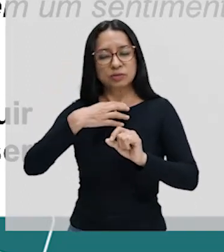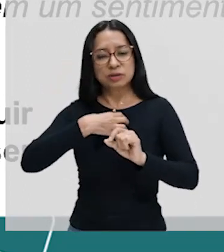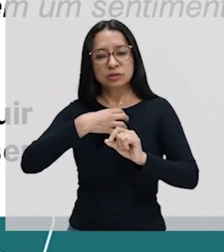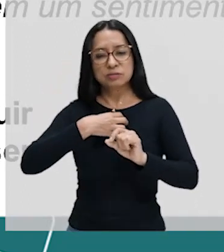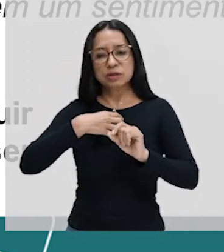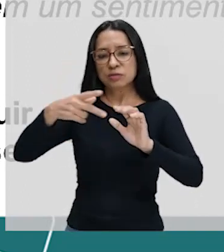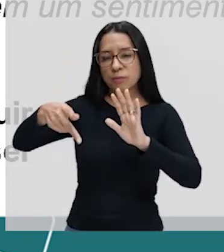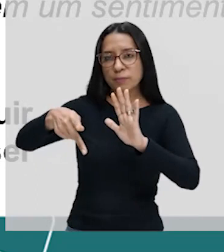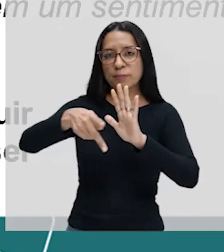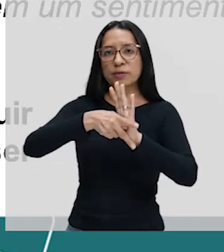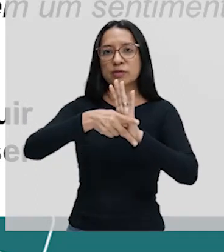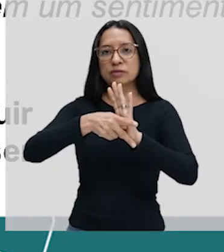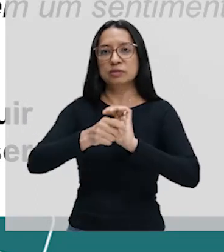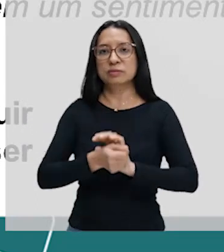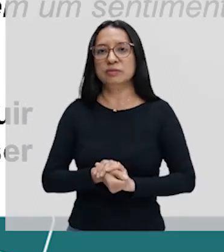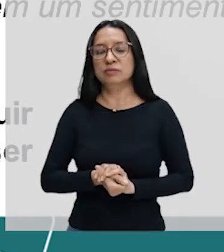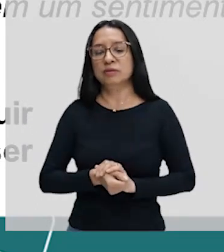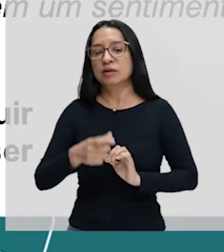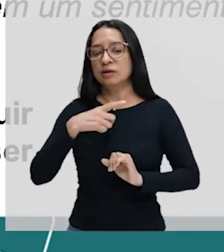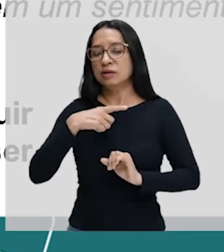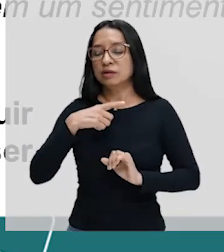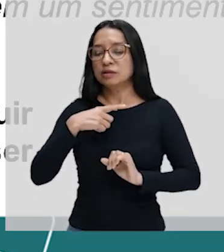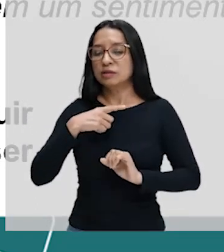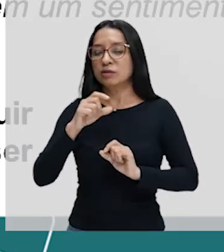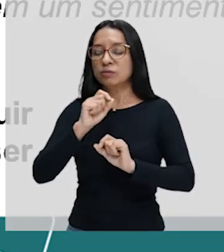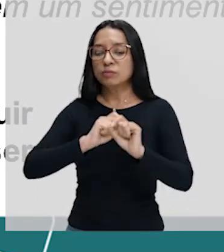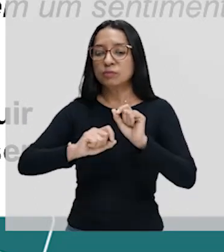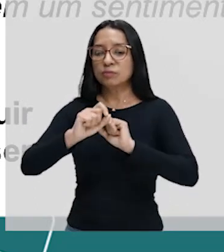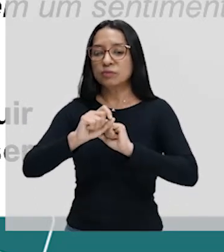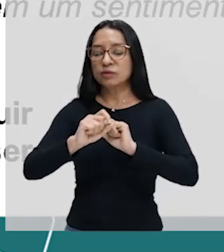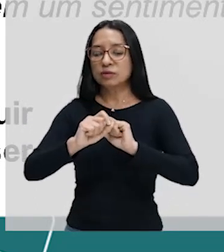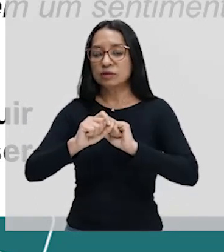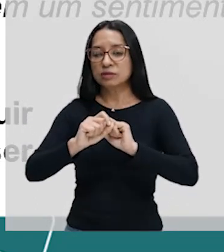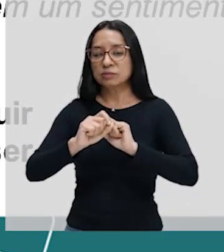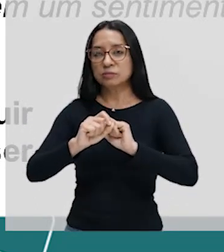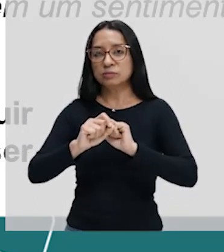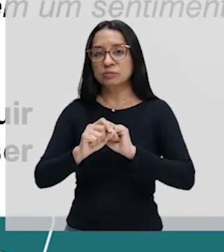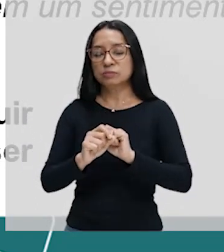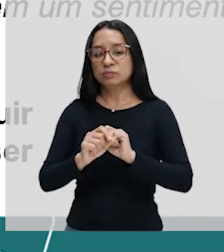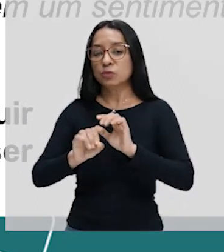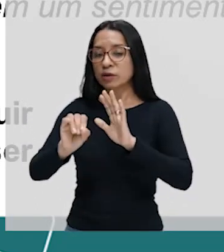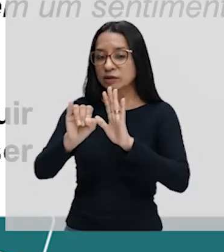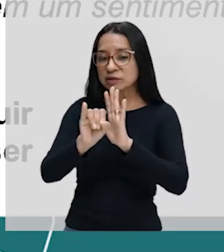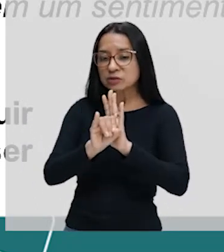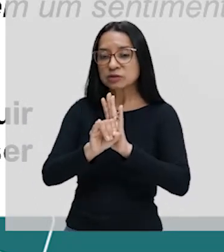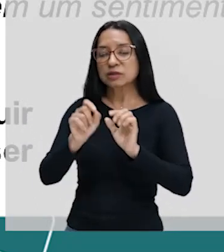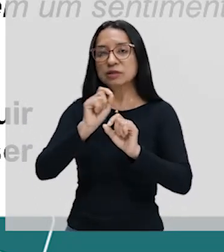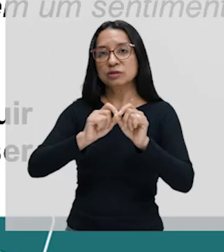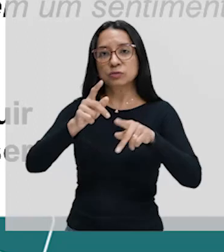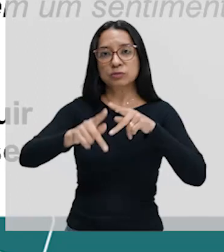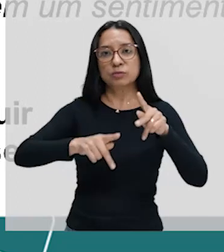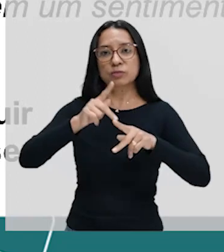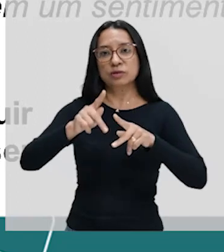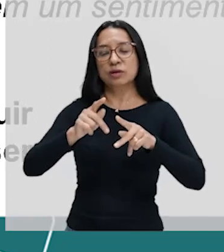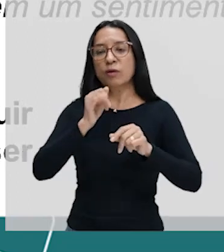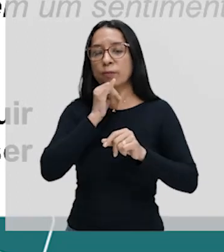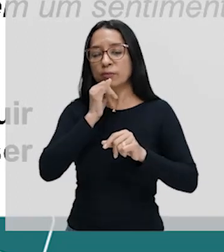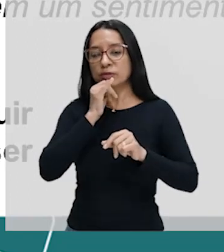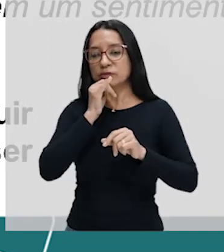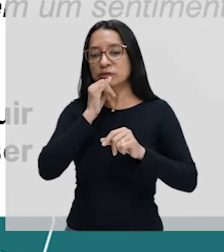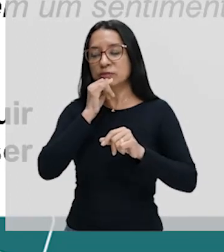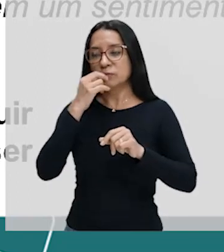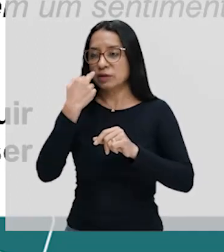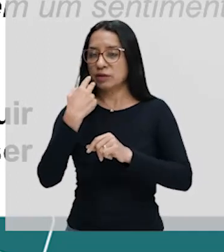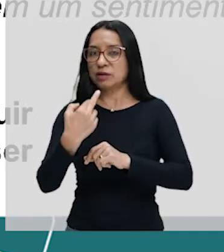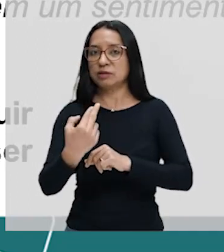mútuo de pertencimento, ou seja, existe uma identificação entre aquela população. Essa identificação ela passa, por exemplo, pelo